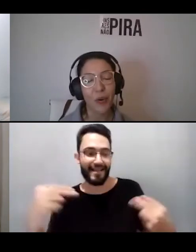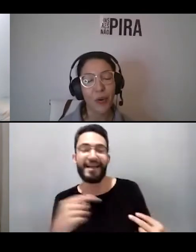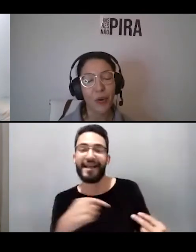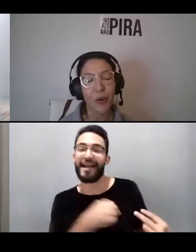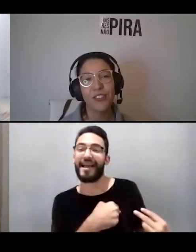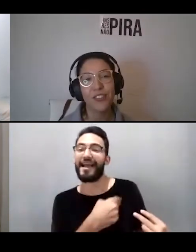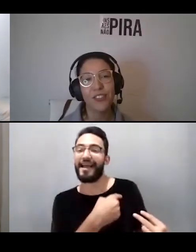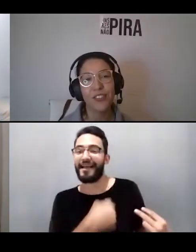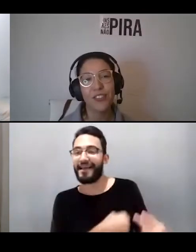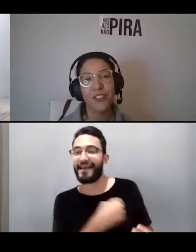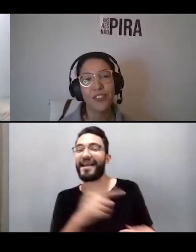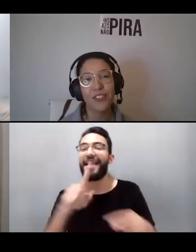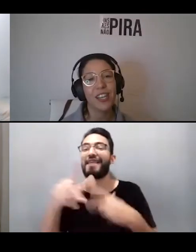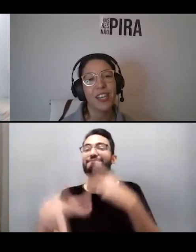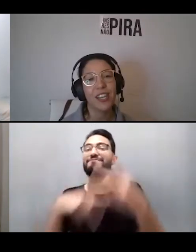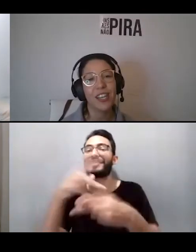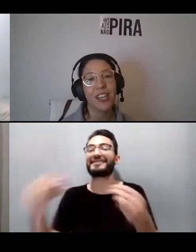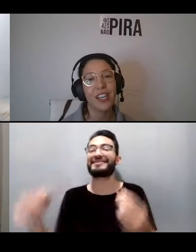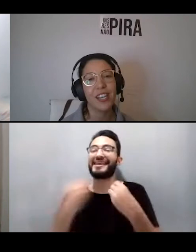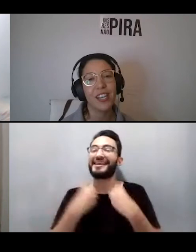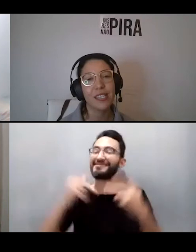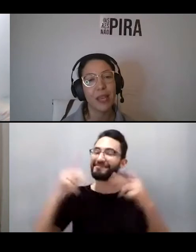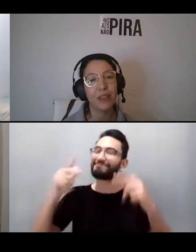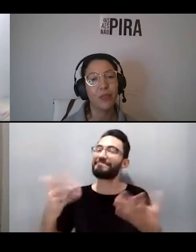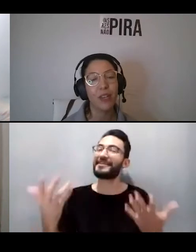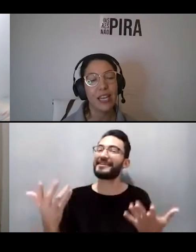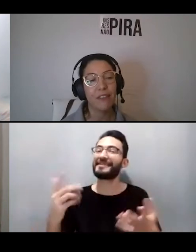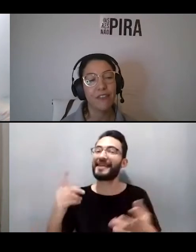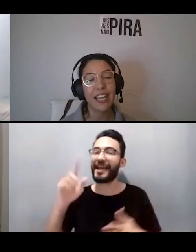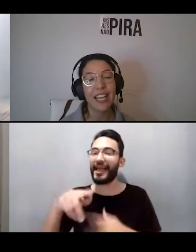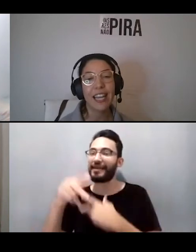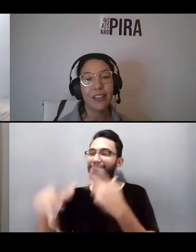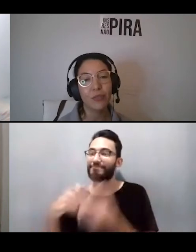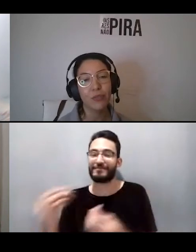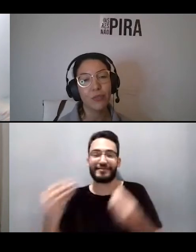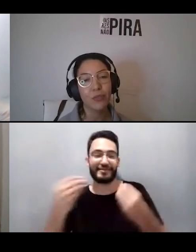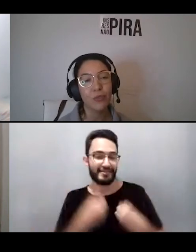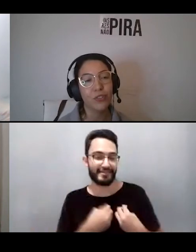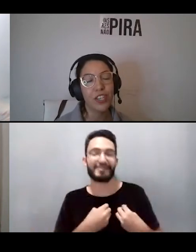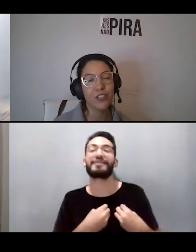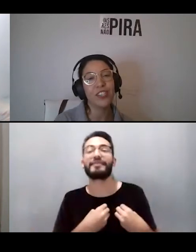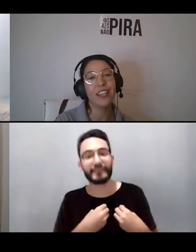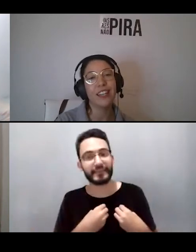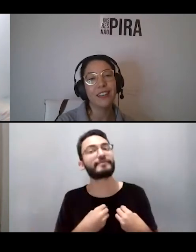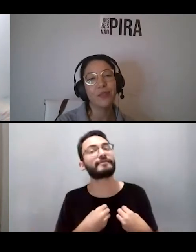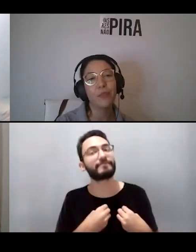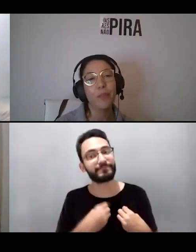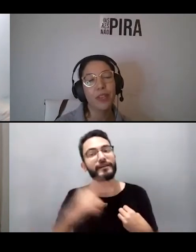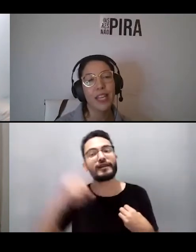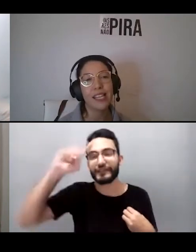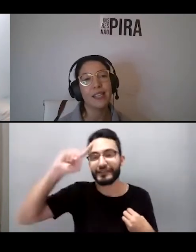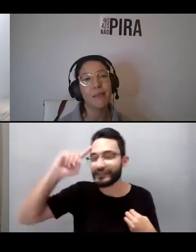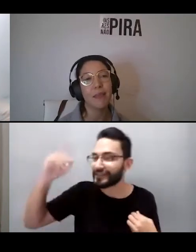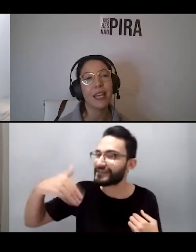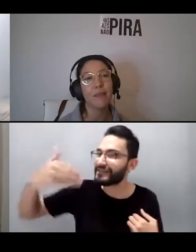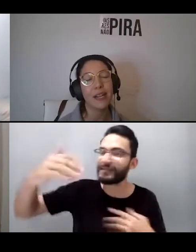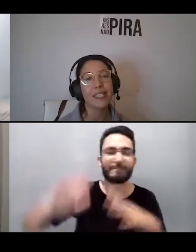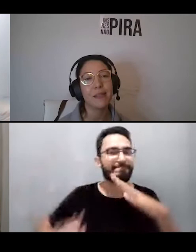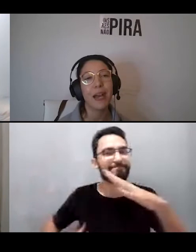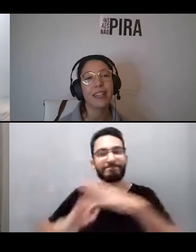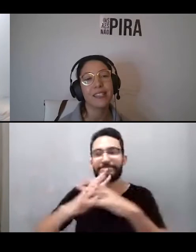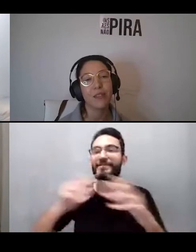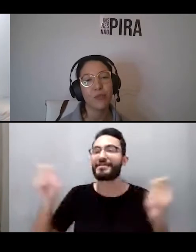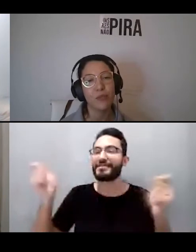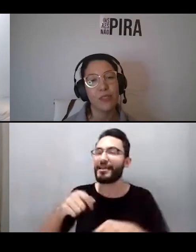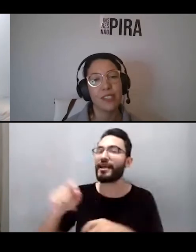é como se fosse um presente mesmo, né? A gente é um reconhecimento, vai além do dia a dia ali. Então, poder receber